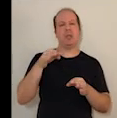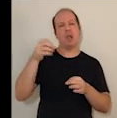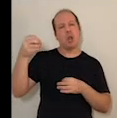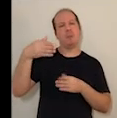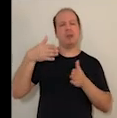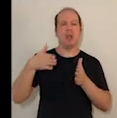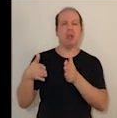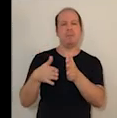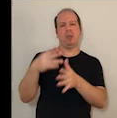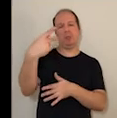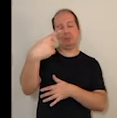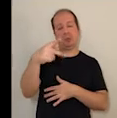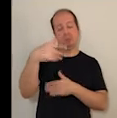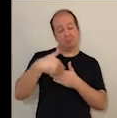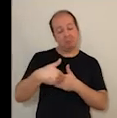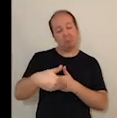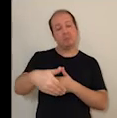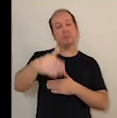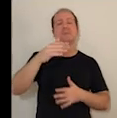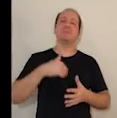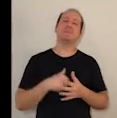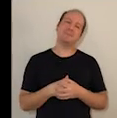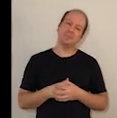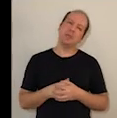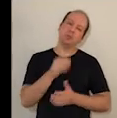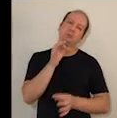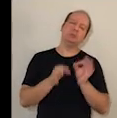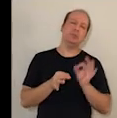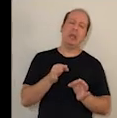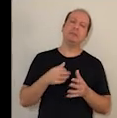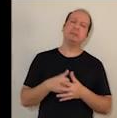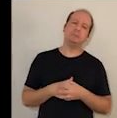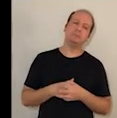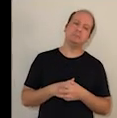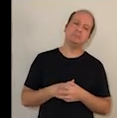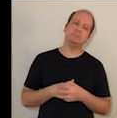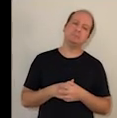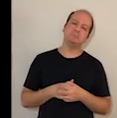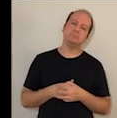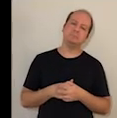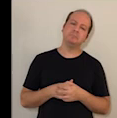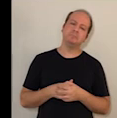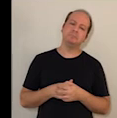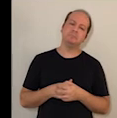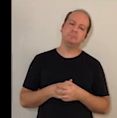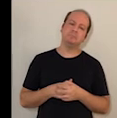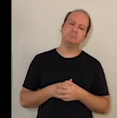Mosca, ajudem a iluminar o seu caminho daqui em diante. Excelência.